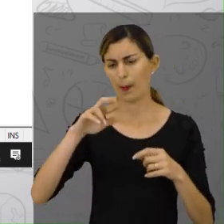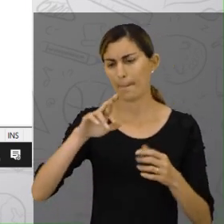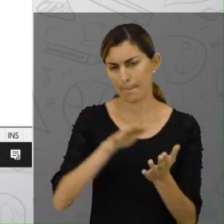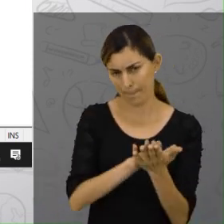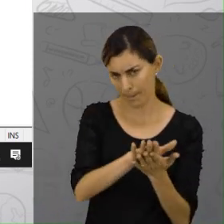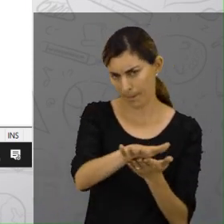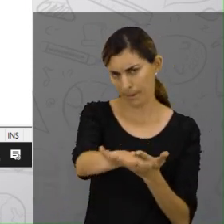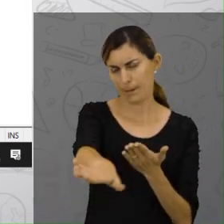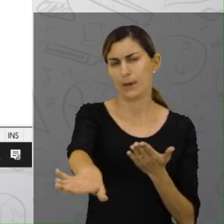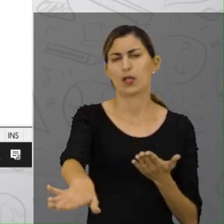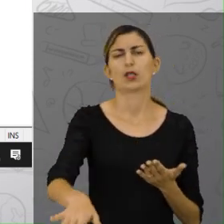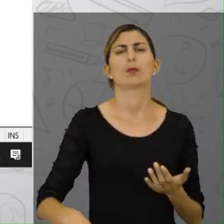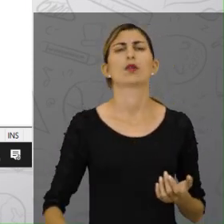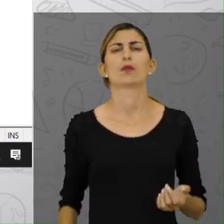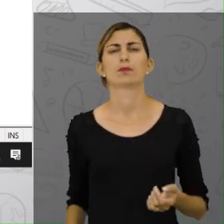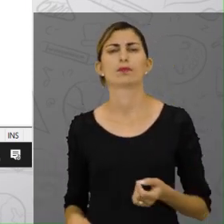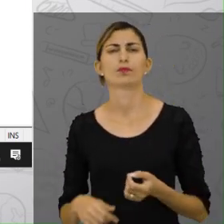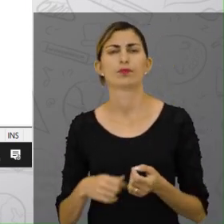imprima